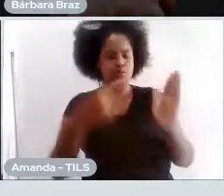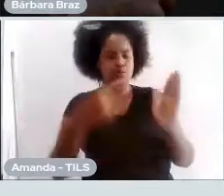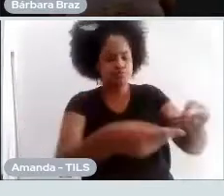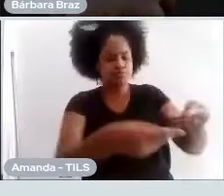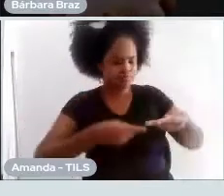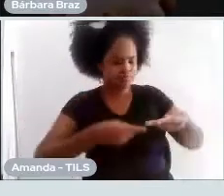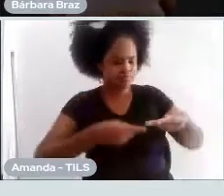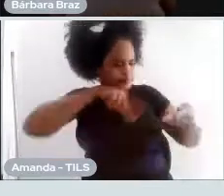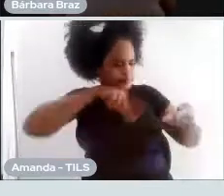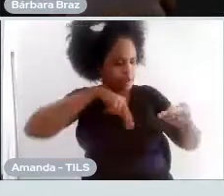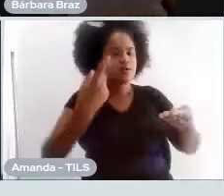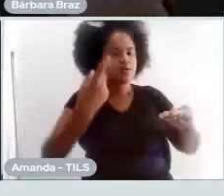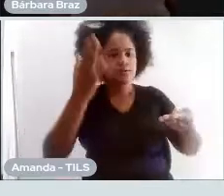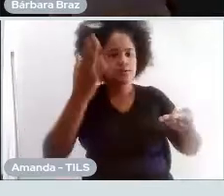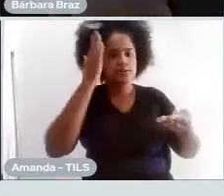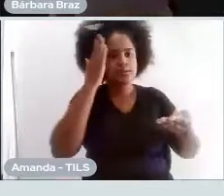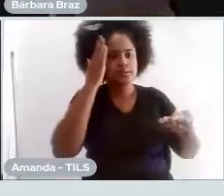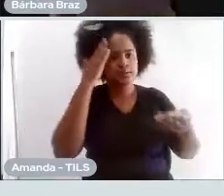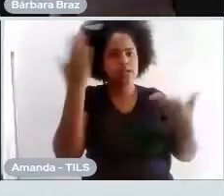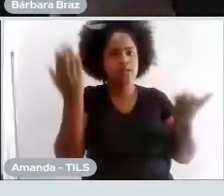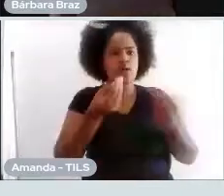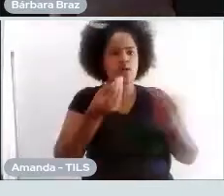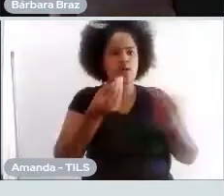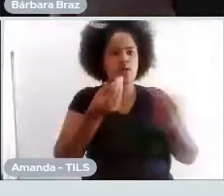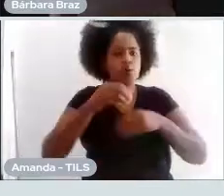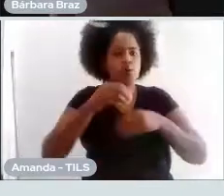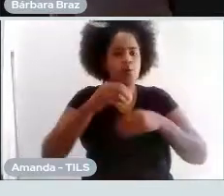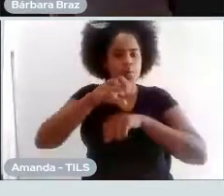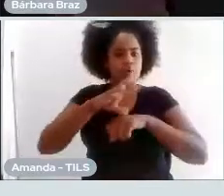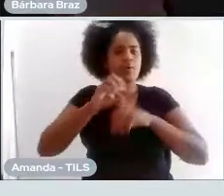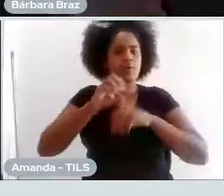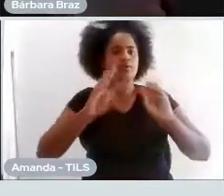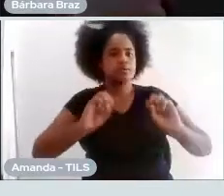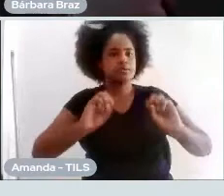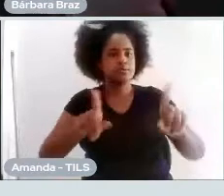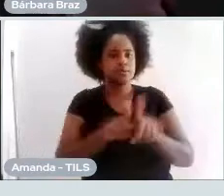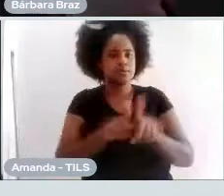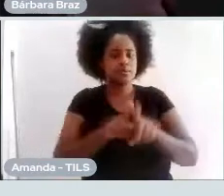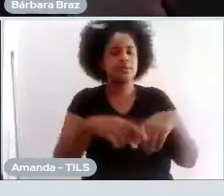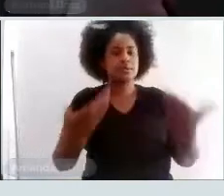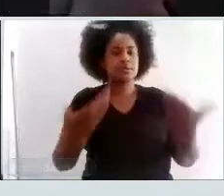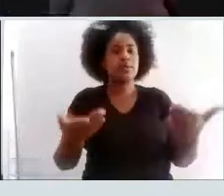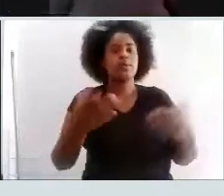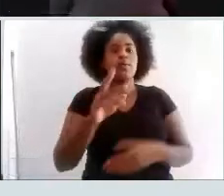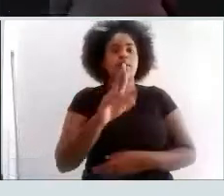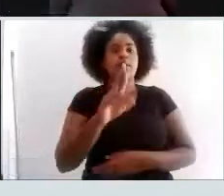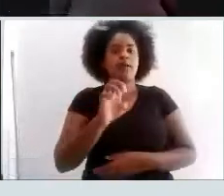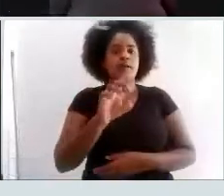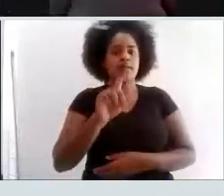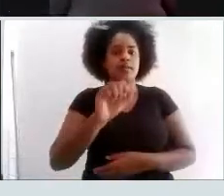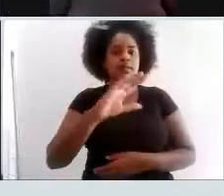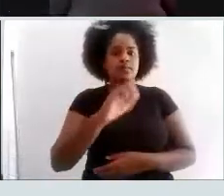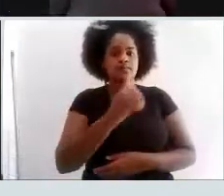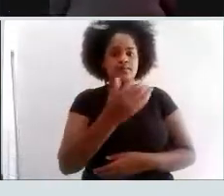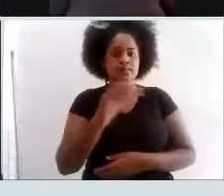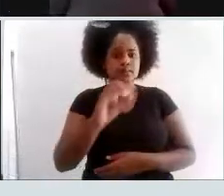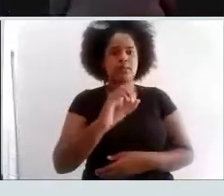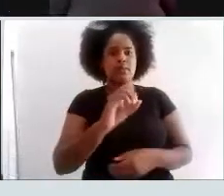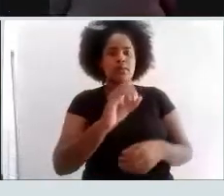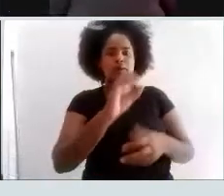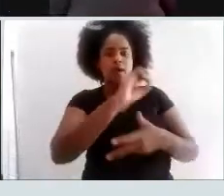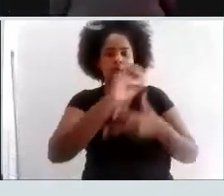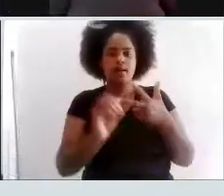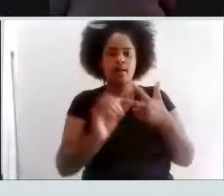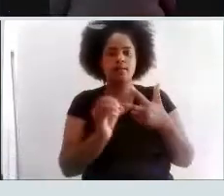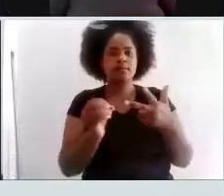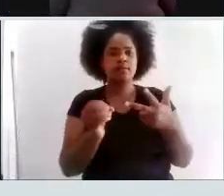enfim, vamos lá, né? Eu coloquei redação do Enem, e fiz um paralelo, né, com aquele,